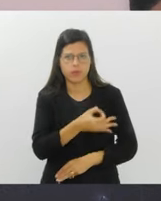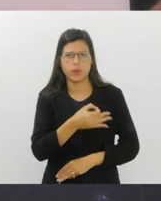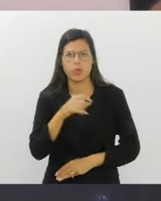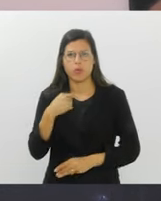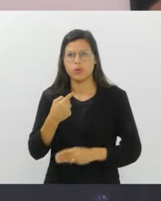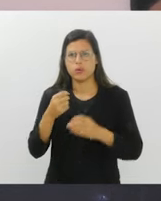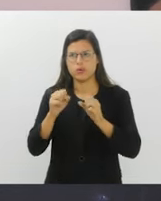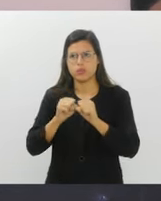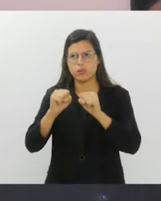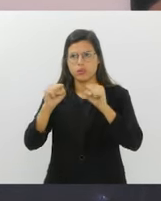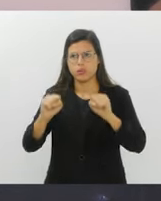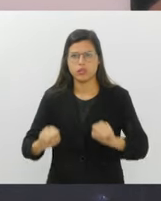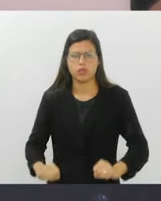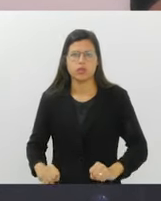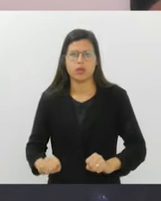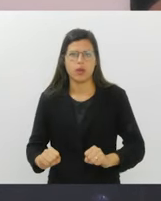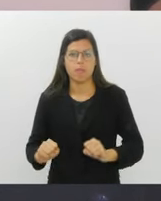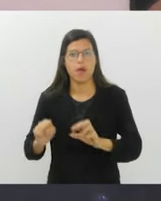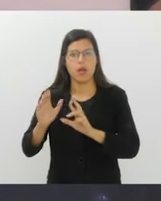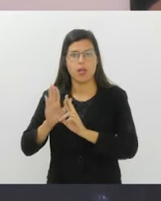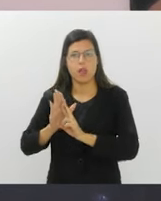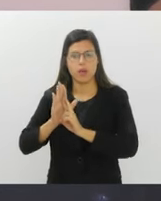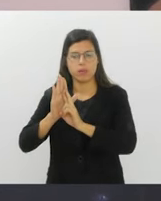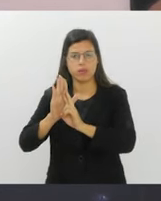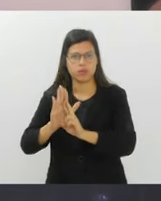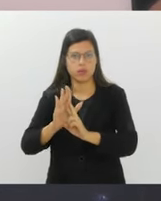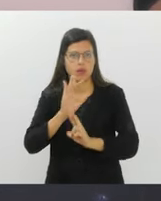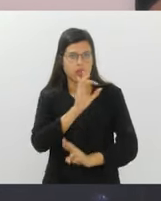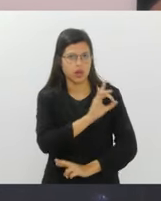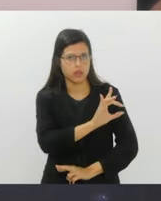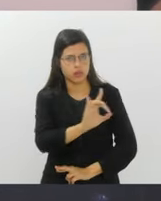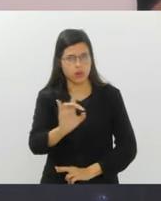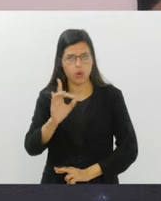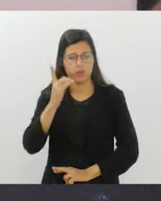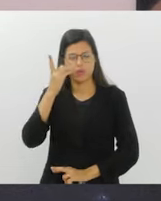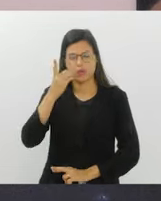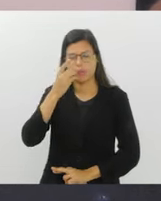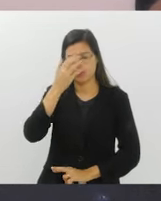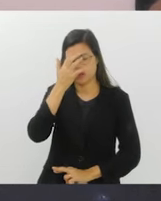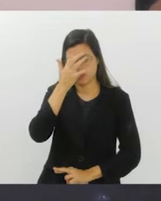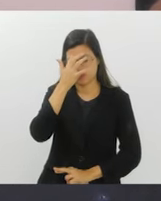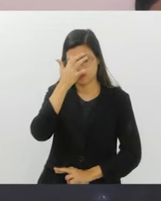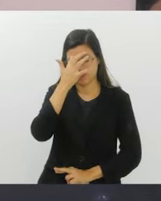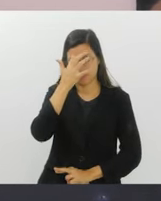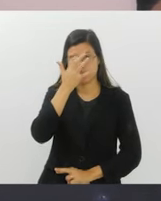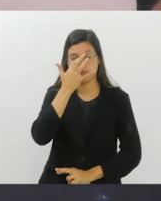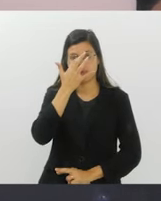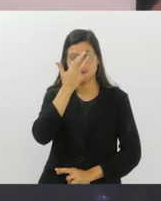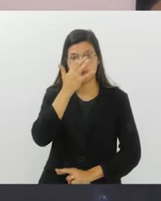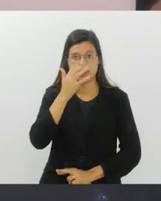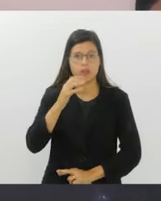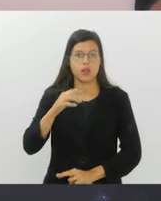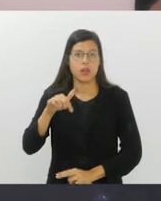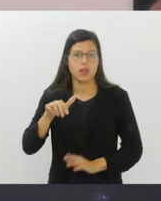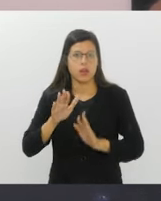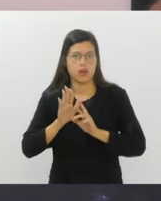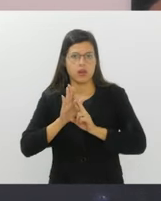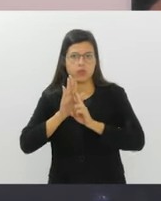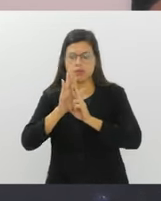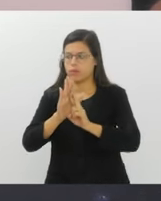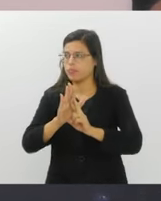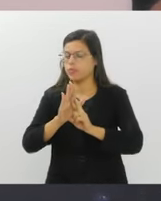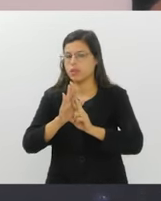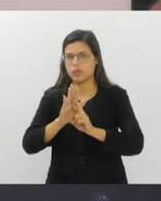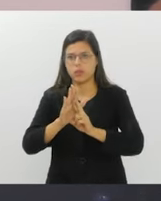é representativo. Cada um de nós, deputados, representamos uma parcela dessa